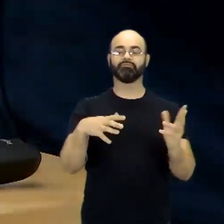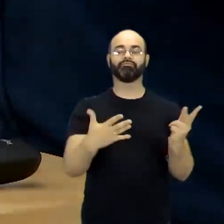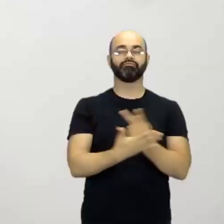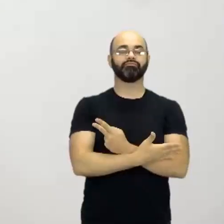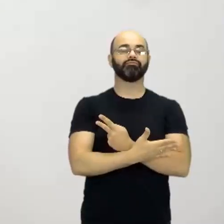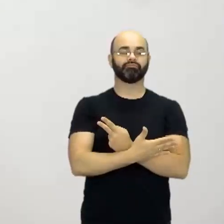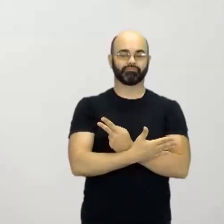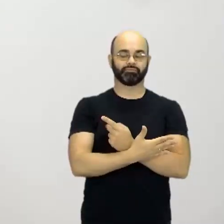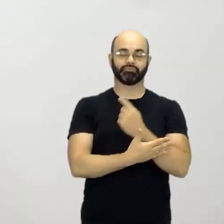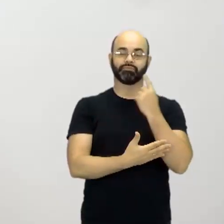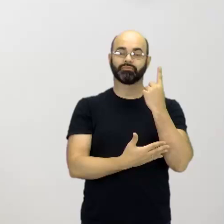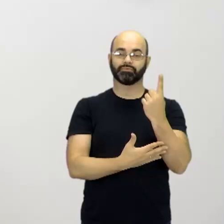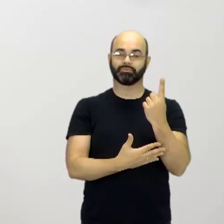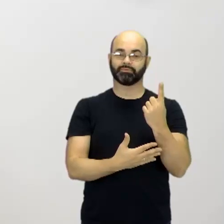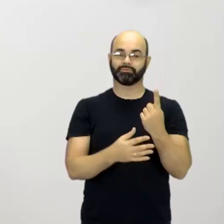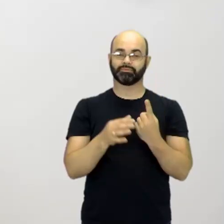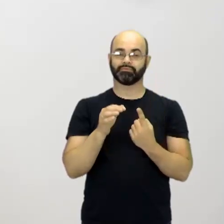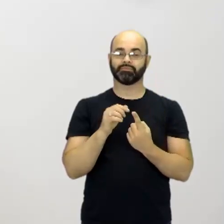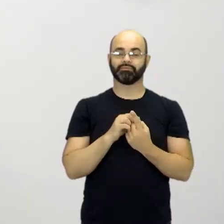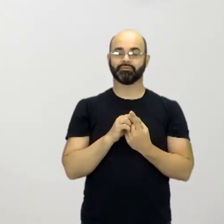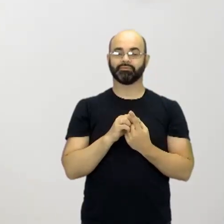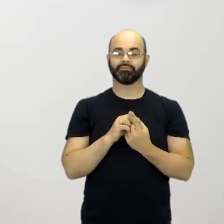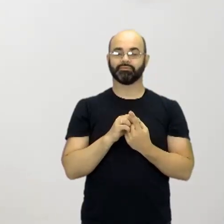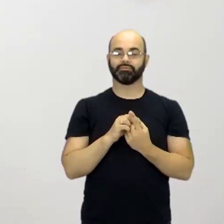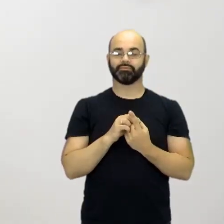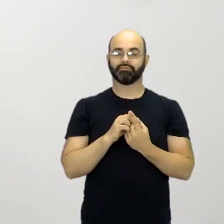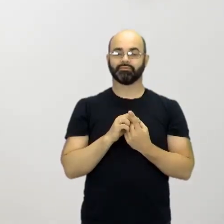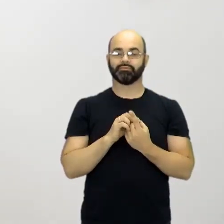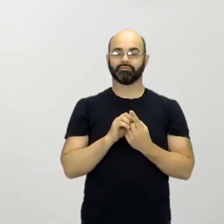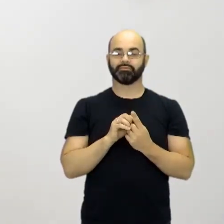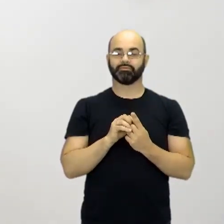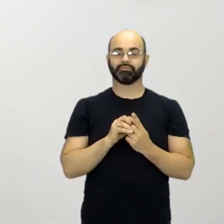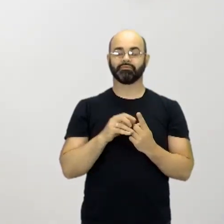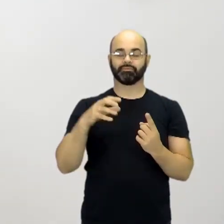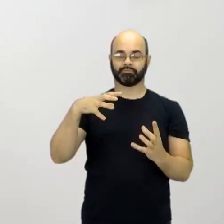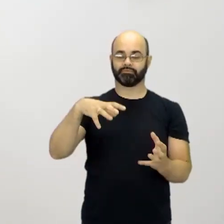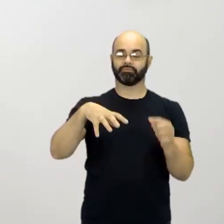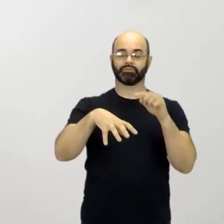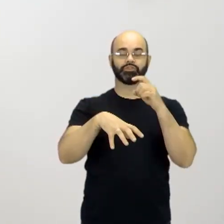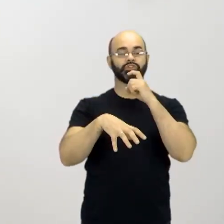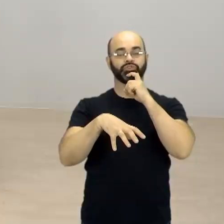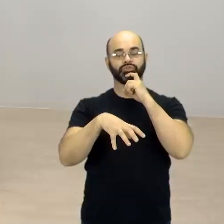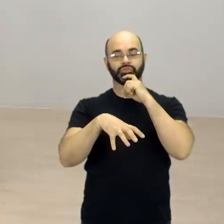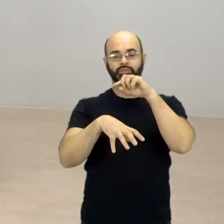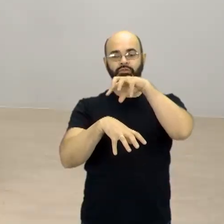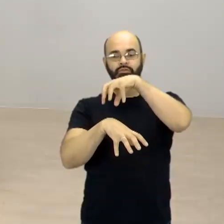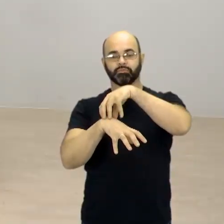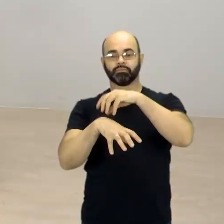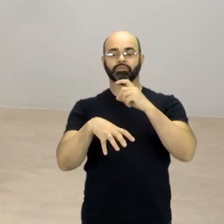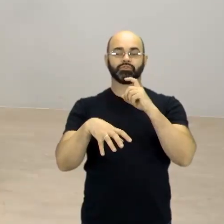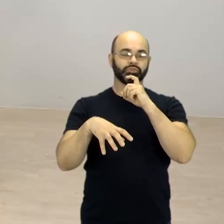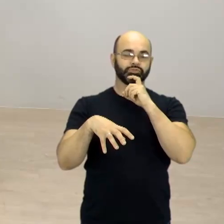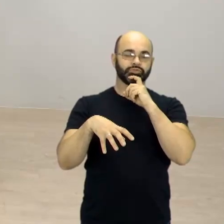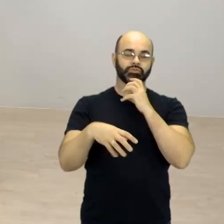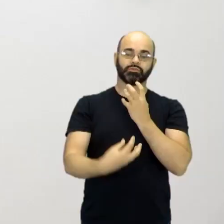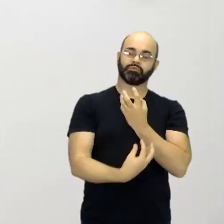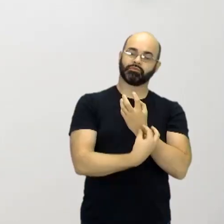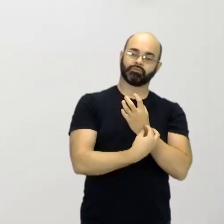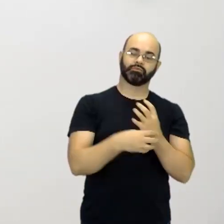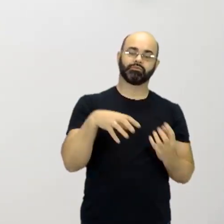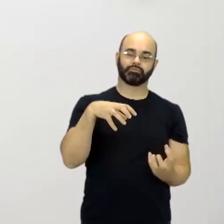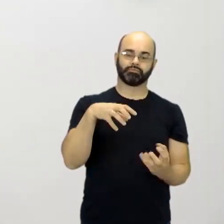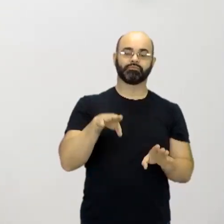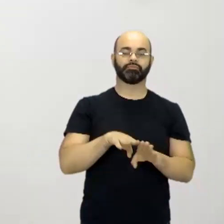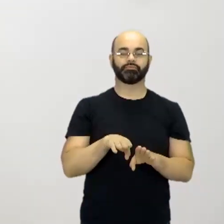uma delas inclusive é a existência de gelo nos polos mas também das